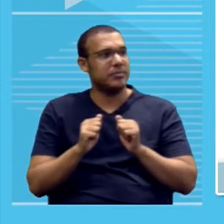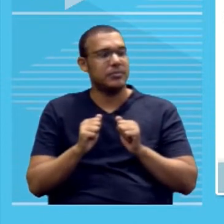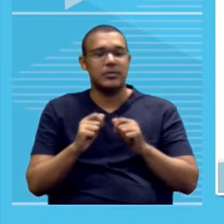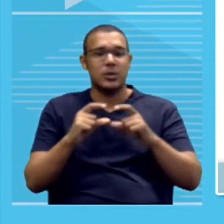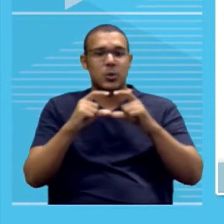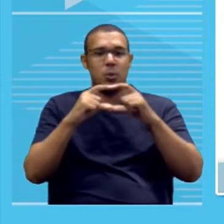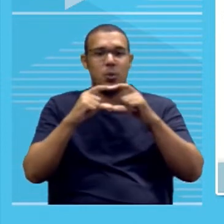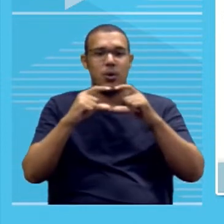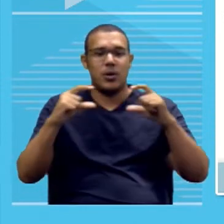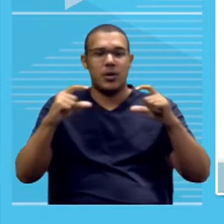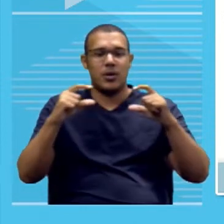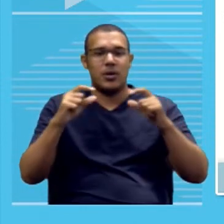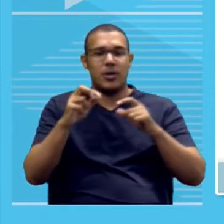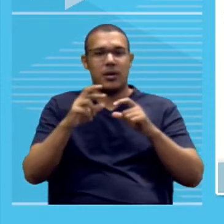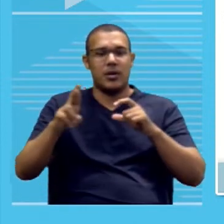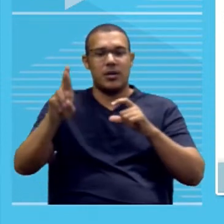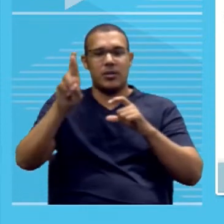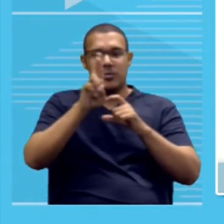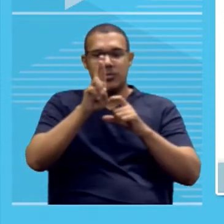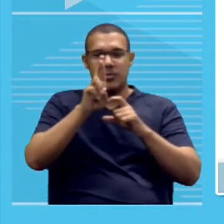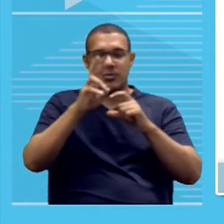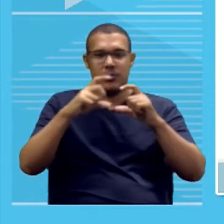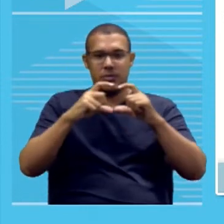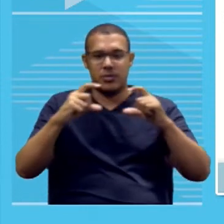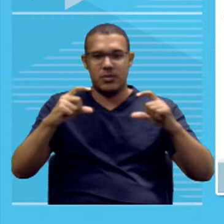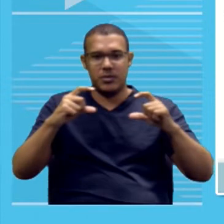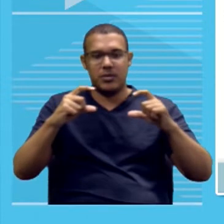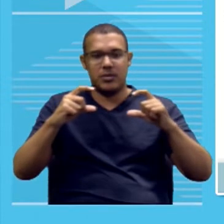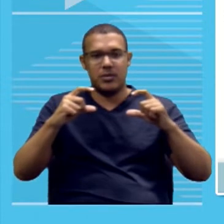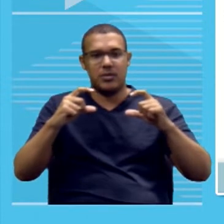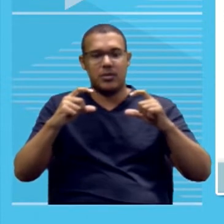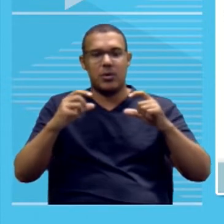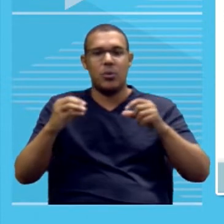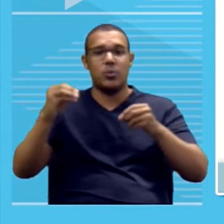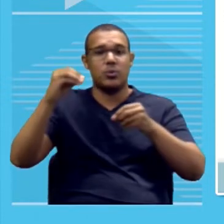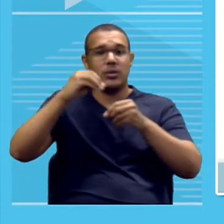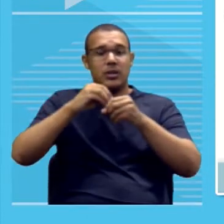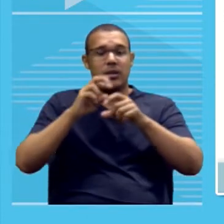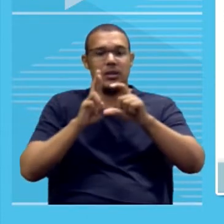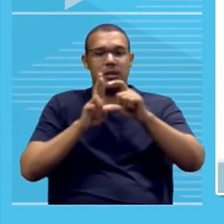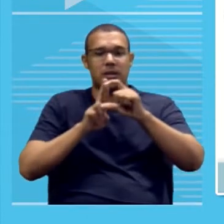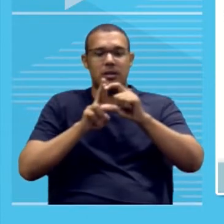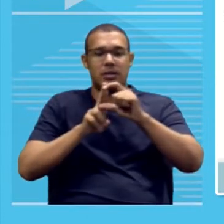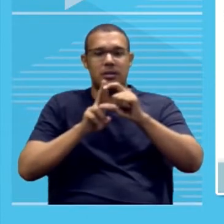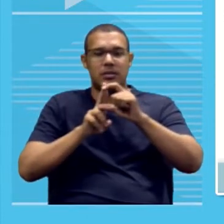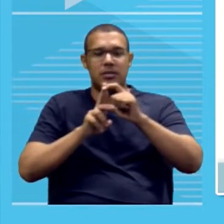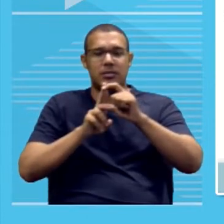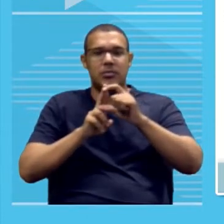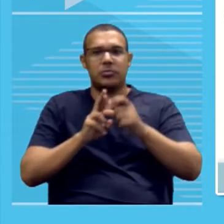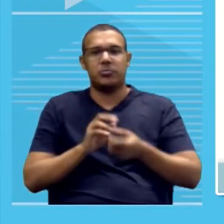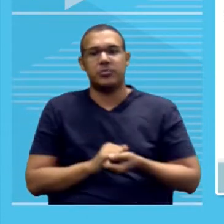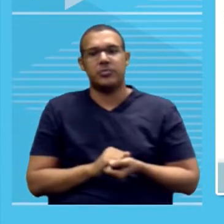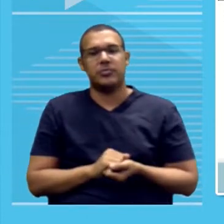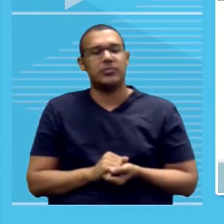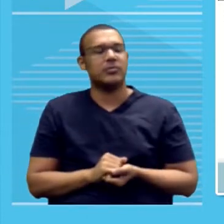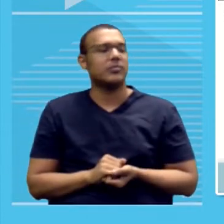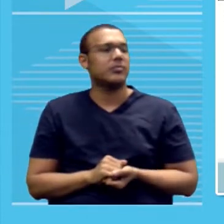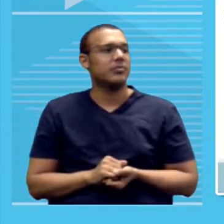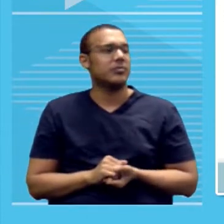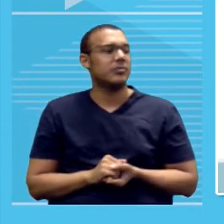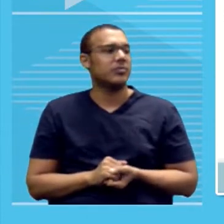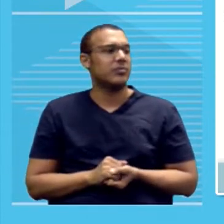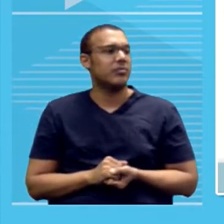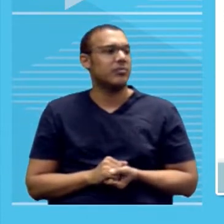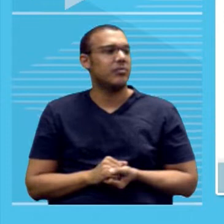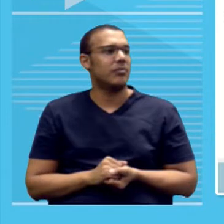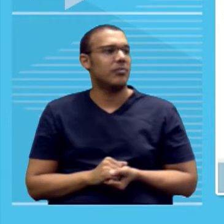quadrinho, com um R em cima do quadrinho, ou um R dentro do quadrinho, tá bom? Existem essas duas nomenclaturas aí para